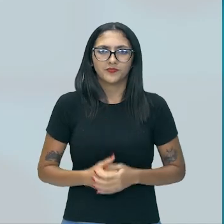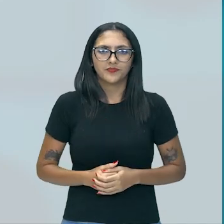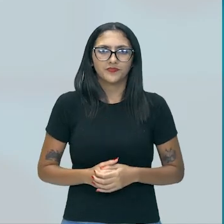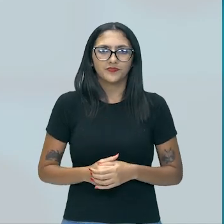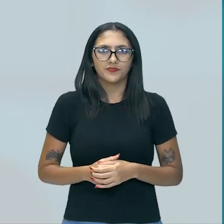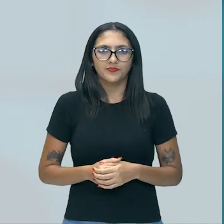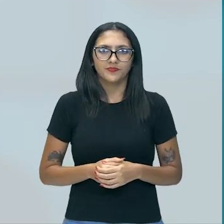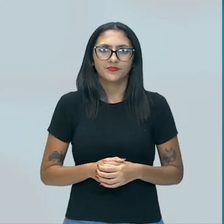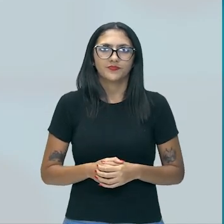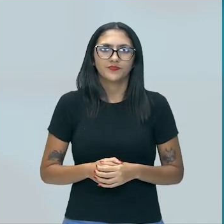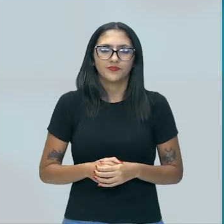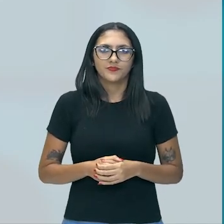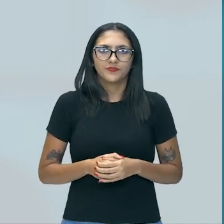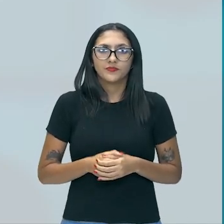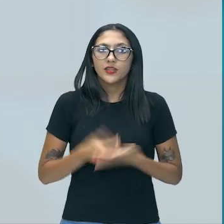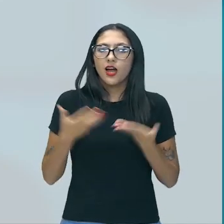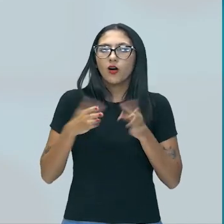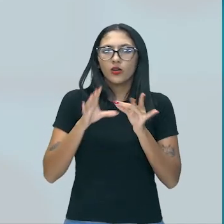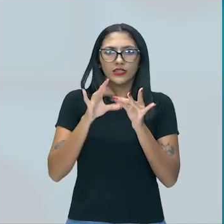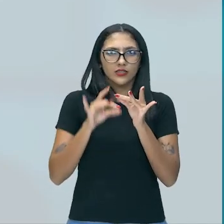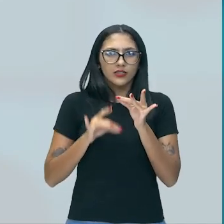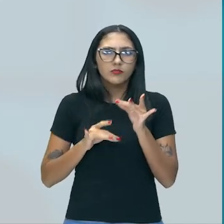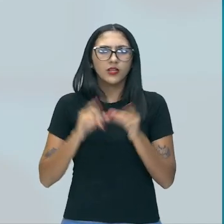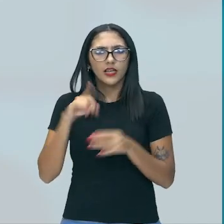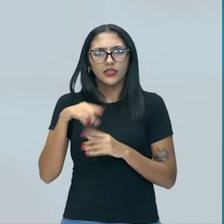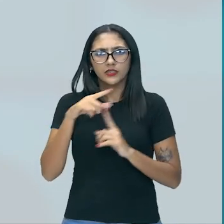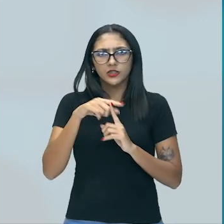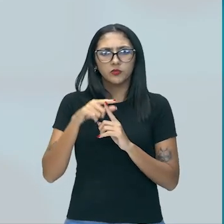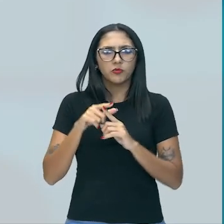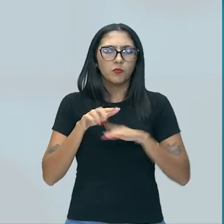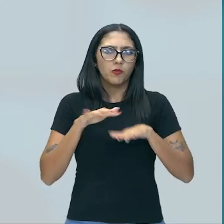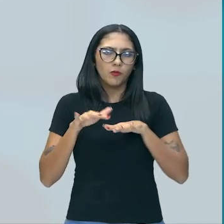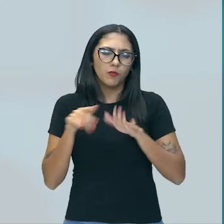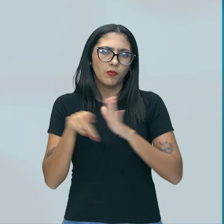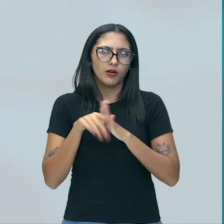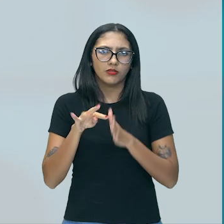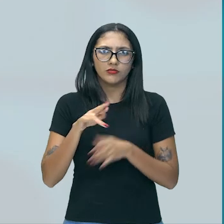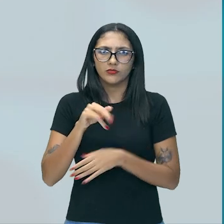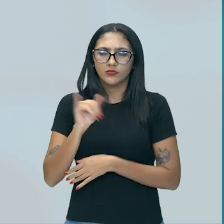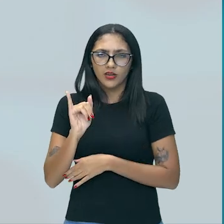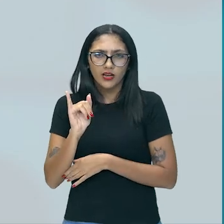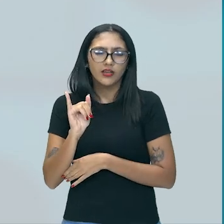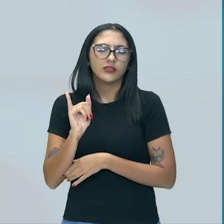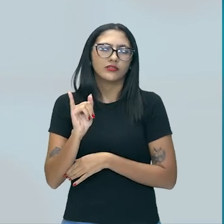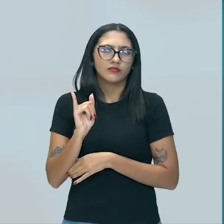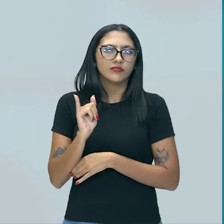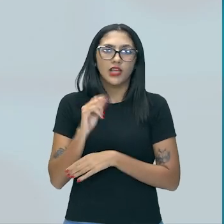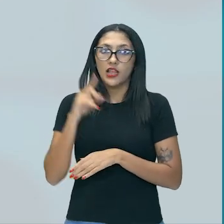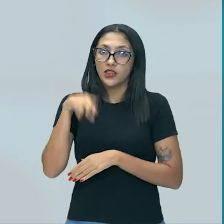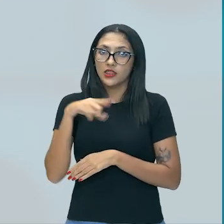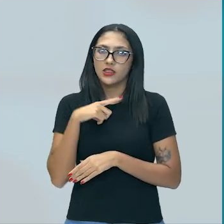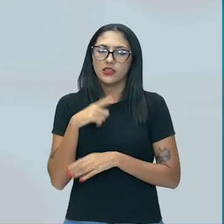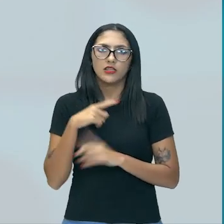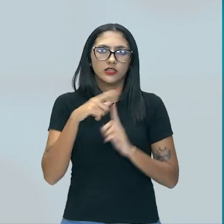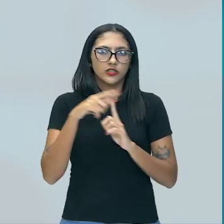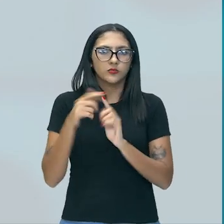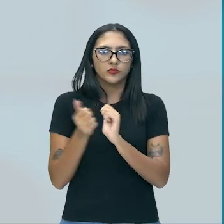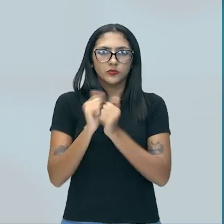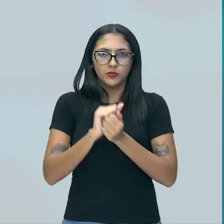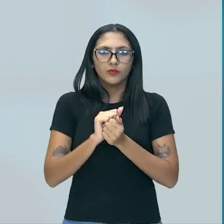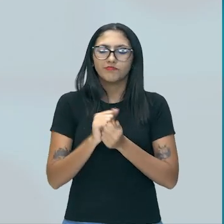falando um pouco mais sobre o try, que é a principal forma de pontuar dentro do rugby, trouxe aqui